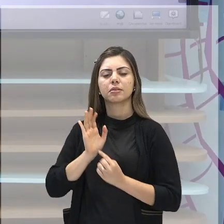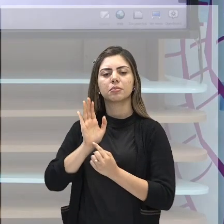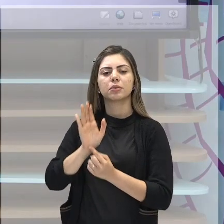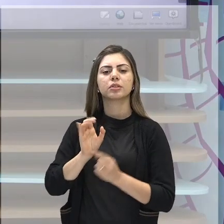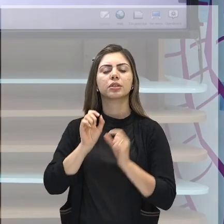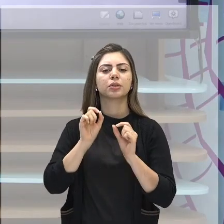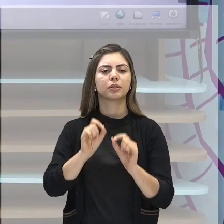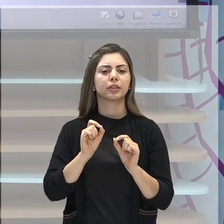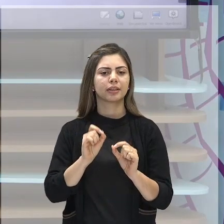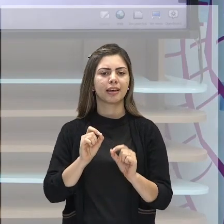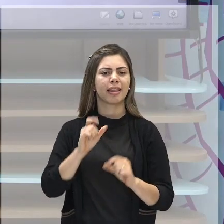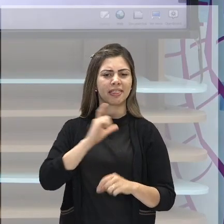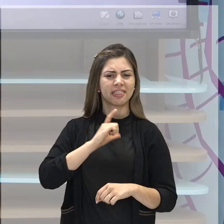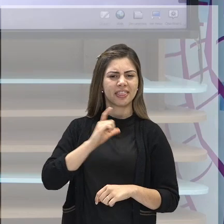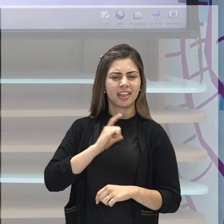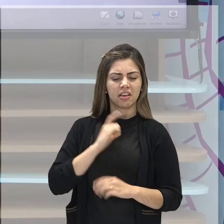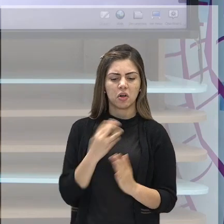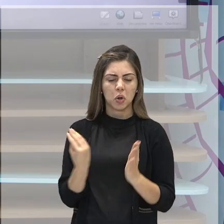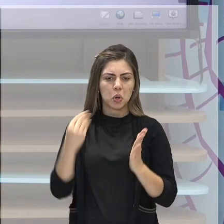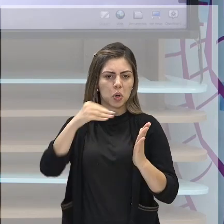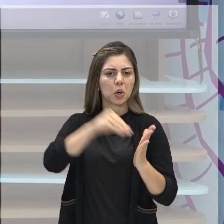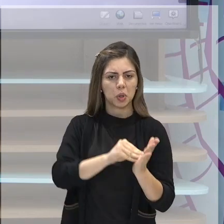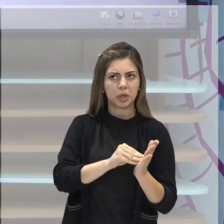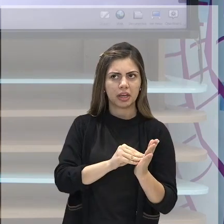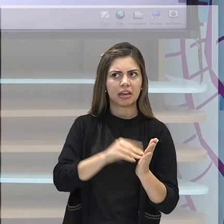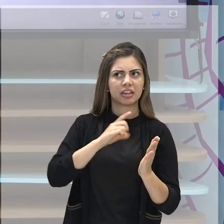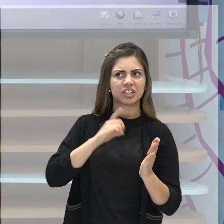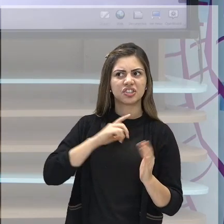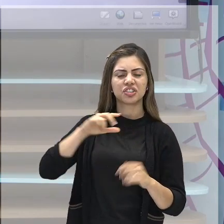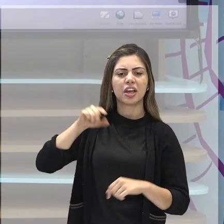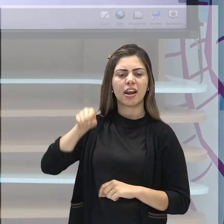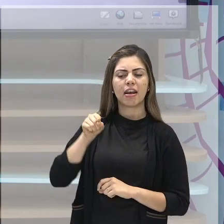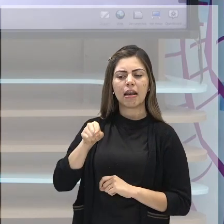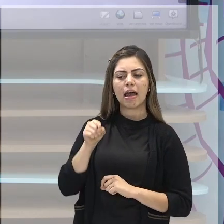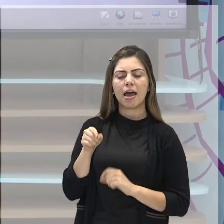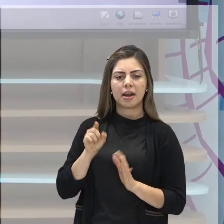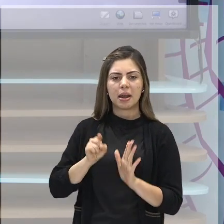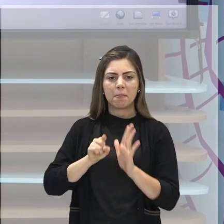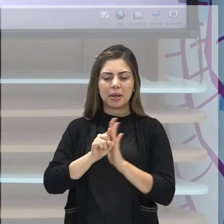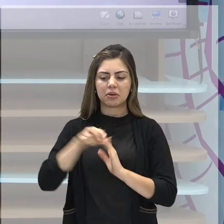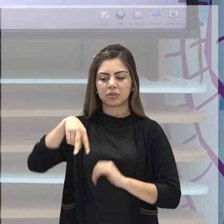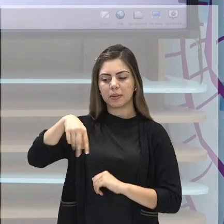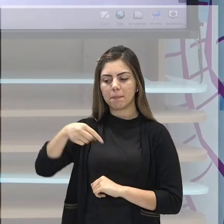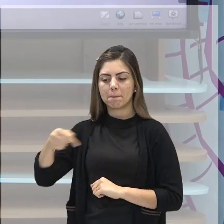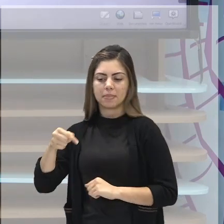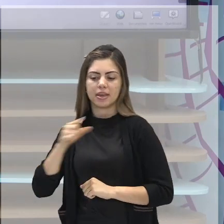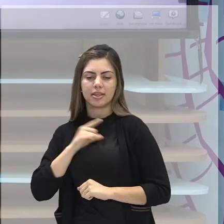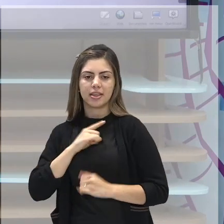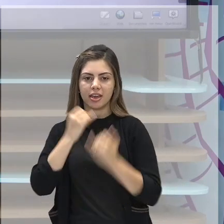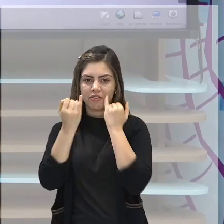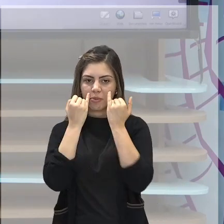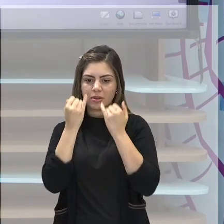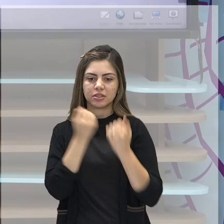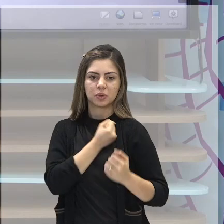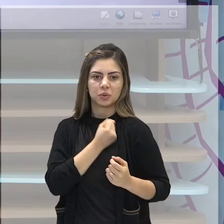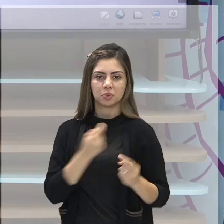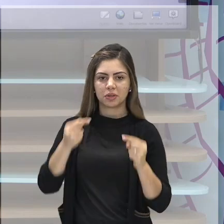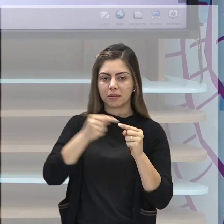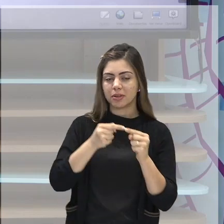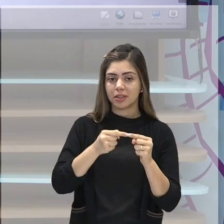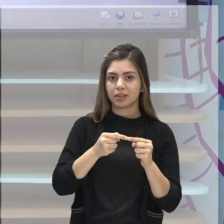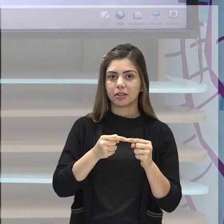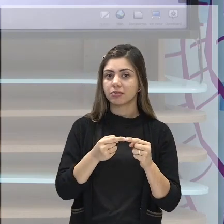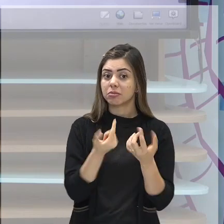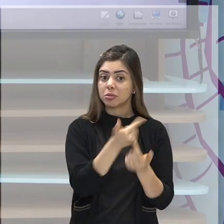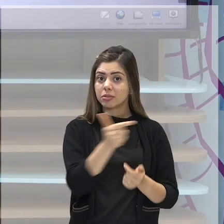citei nenhuma, quer dizer, eu não indiquei nada para a questão do π. Se não foi